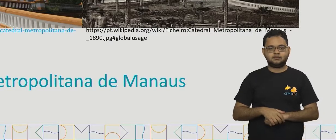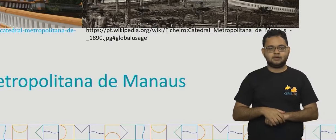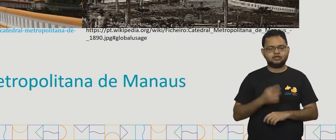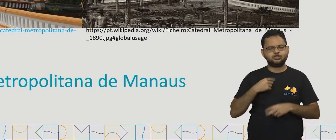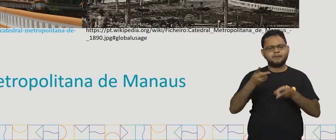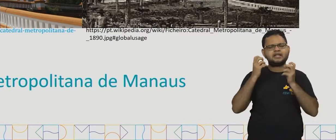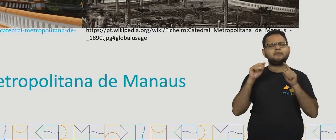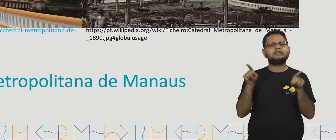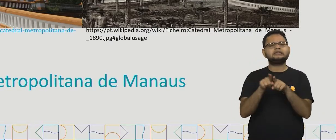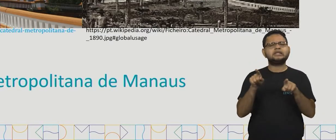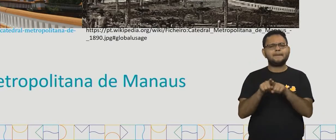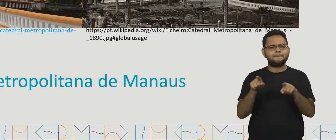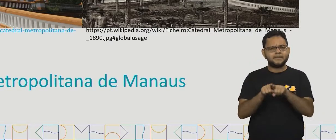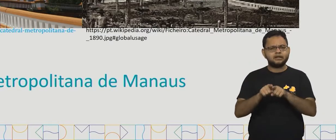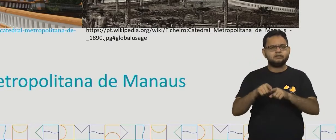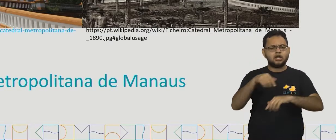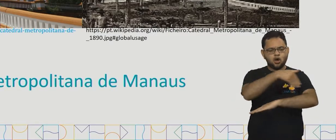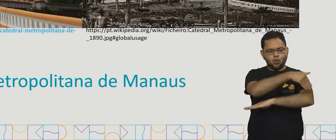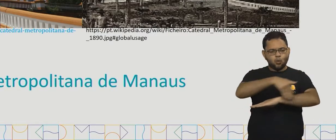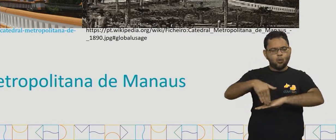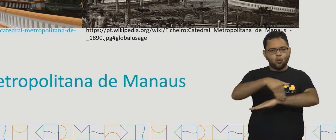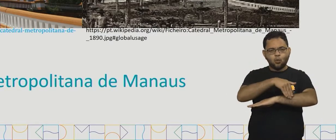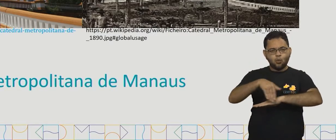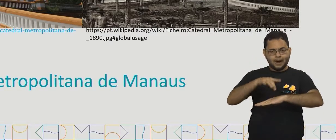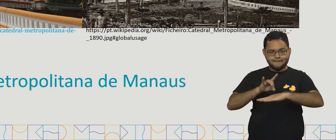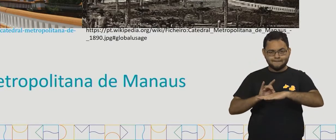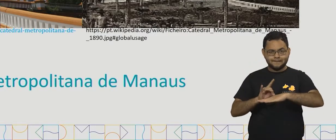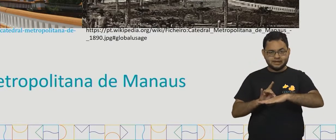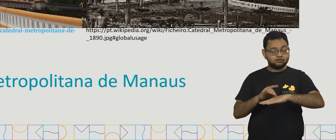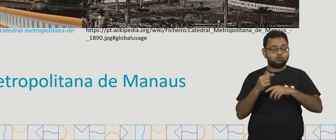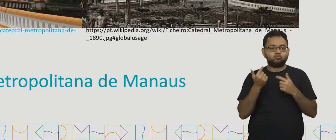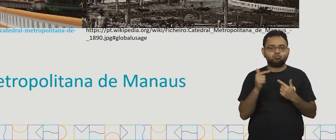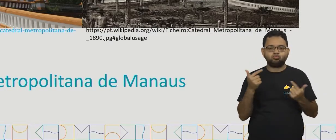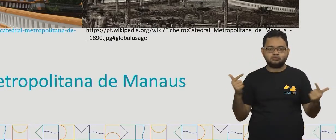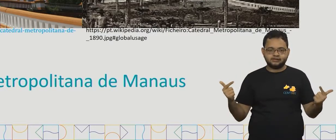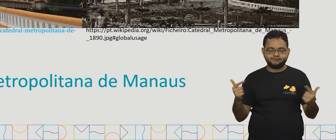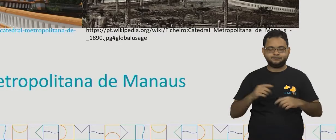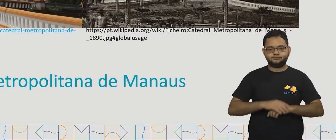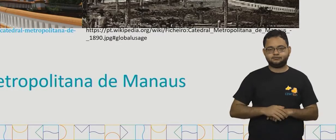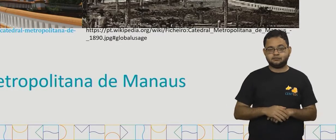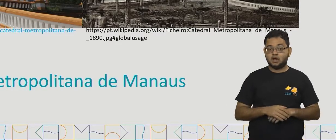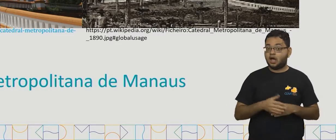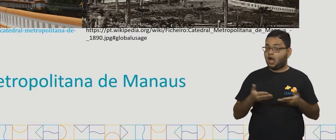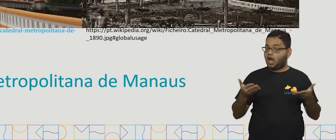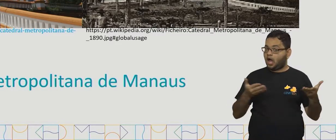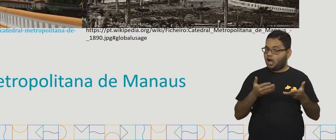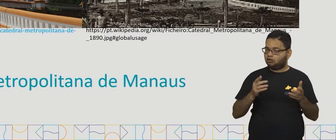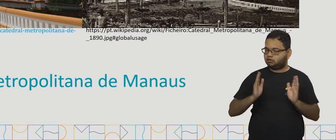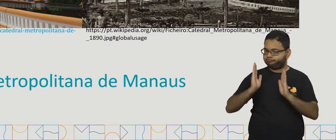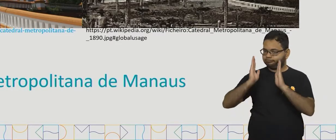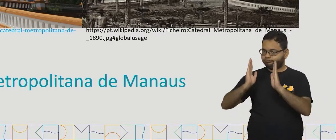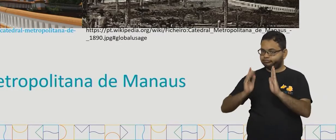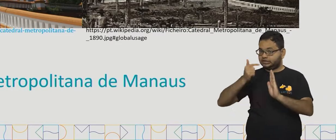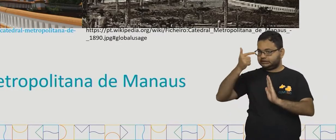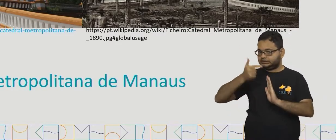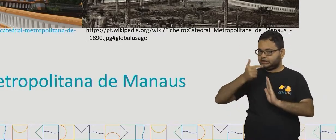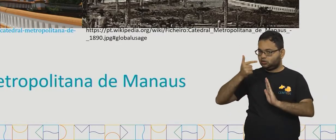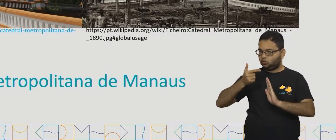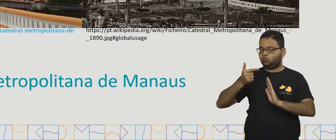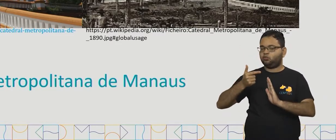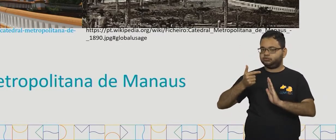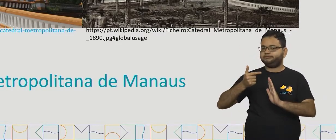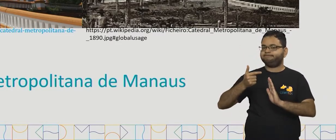há asfaltamento na foto de antigamente. Já na imagem atual, apesar do asfalto